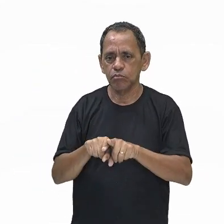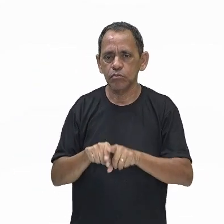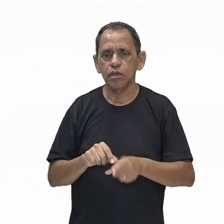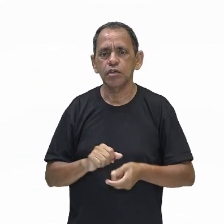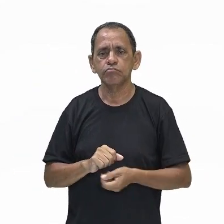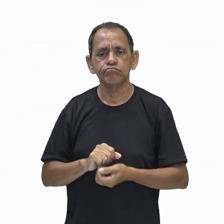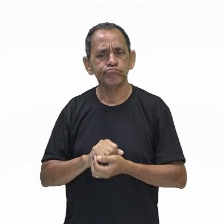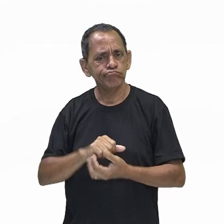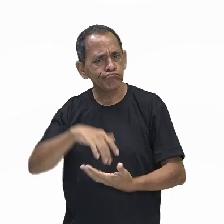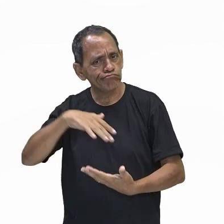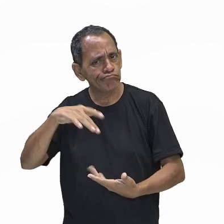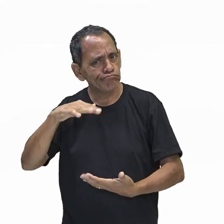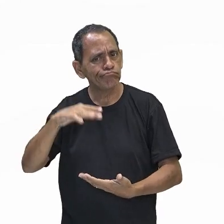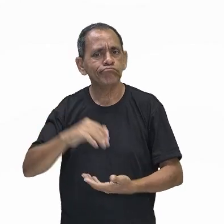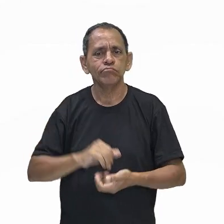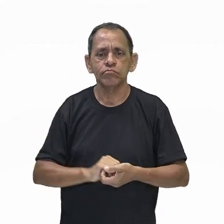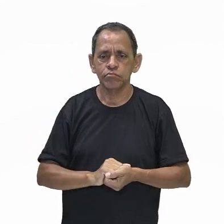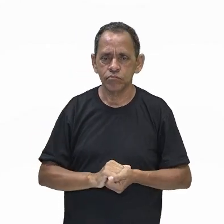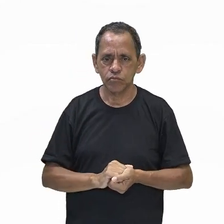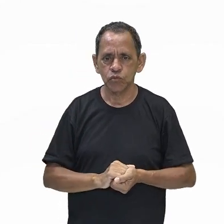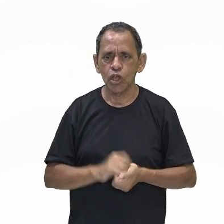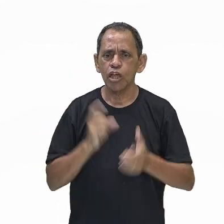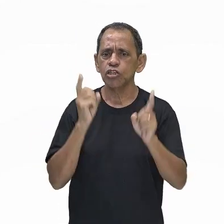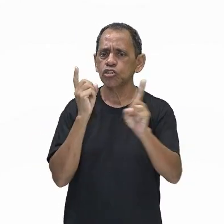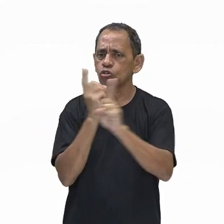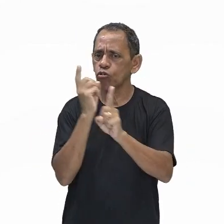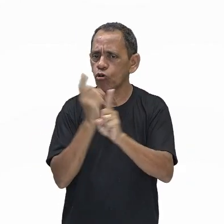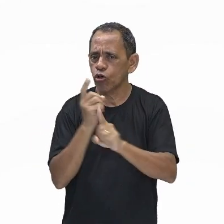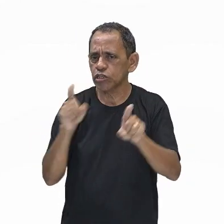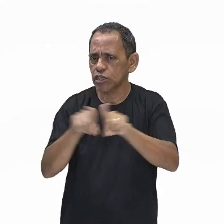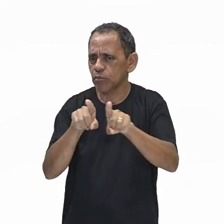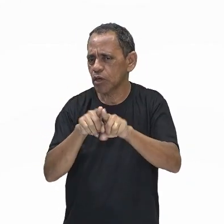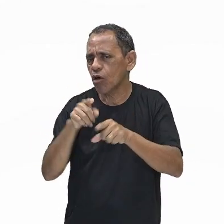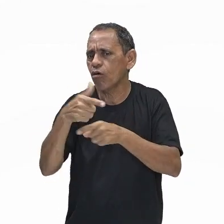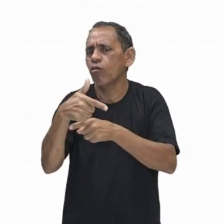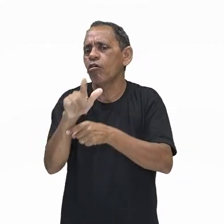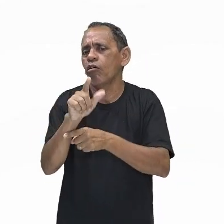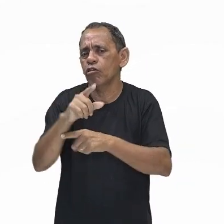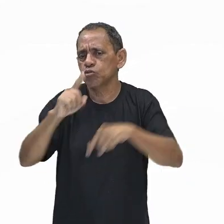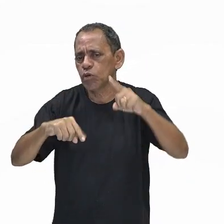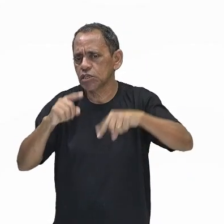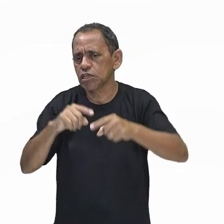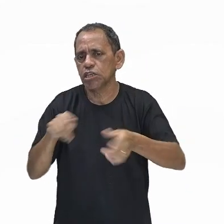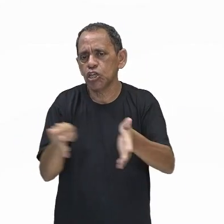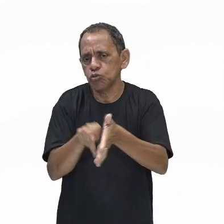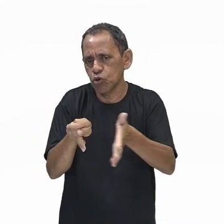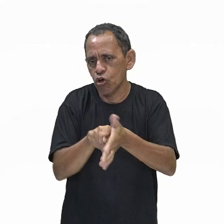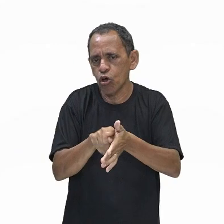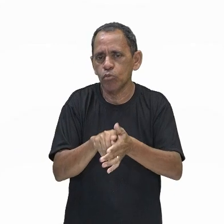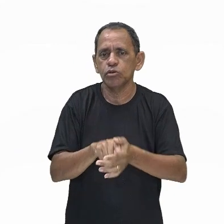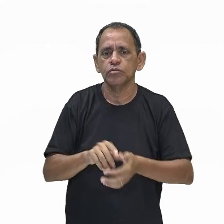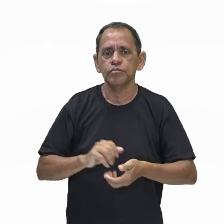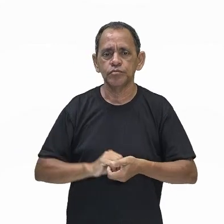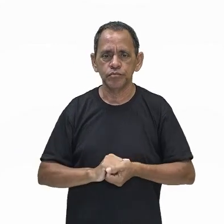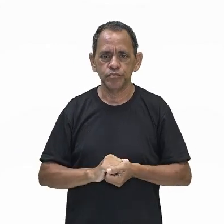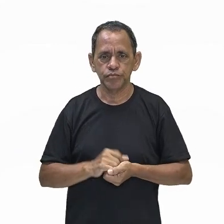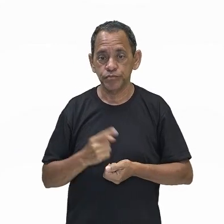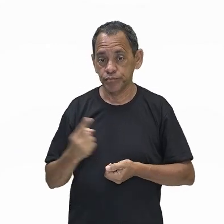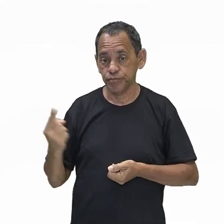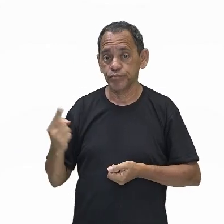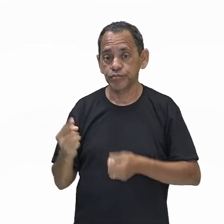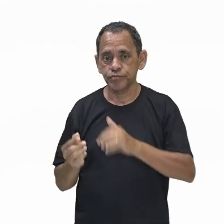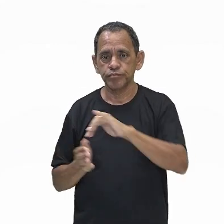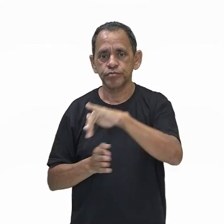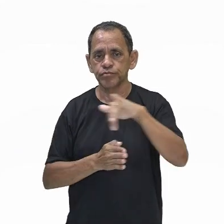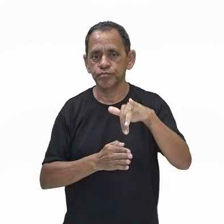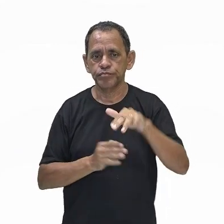Então, é isso aí que a gente encontra bastante na obra de Guimarães Rosa. Vamos dar uma continuidade na próxima aí. Vejam só.